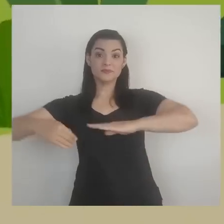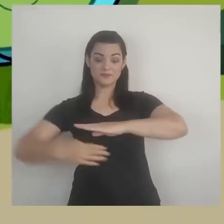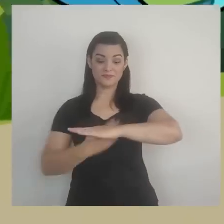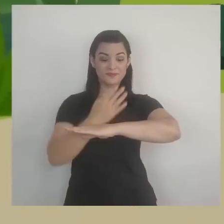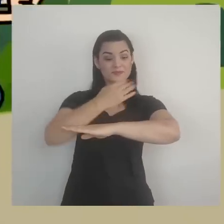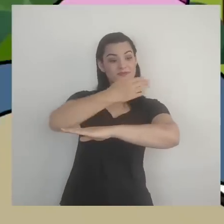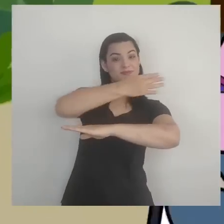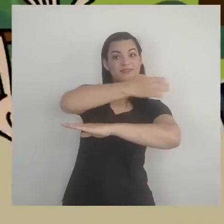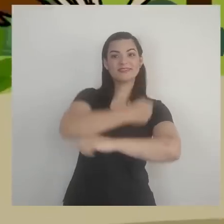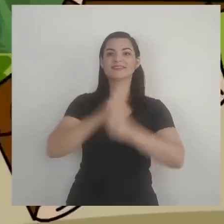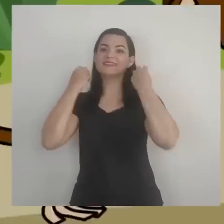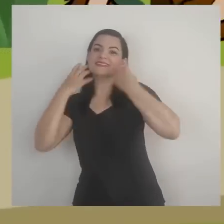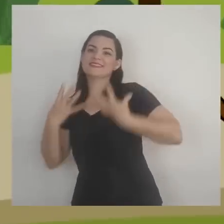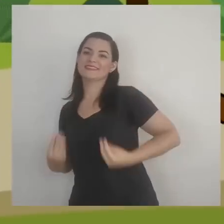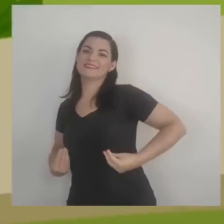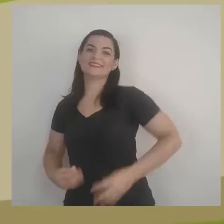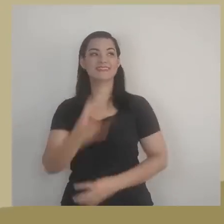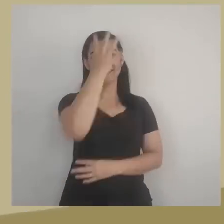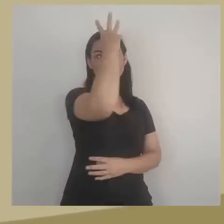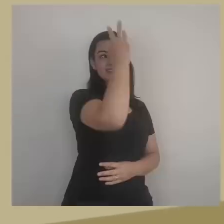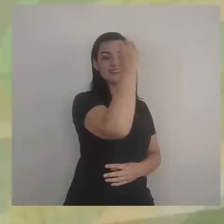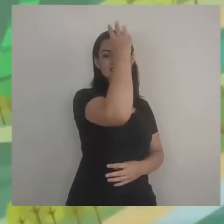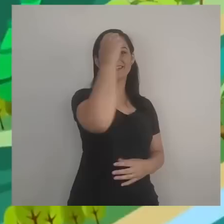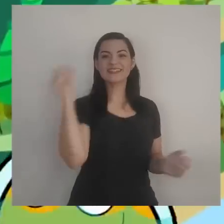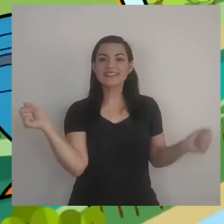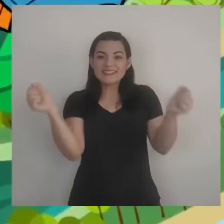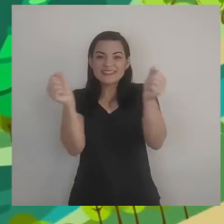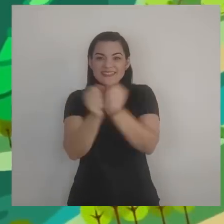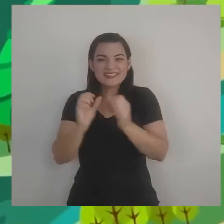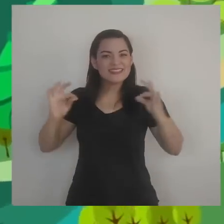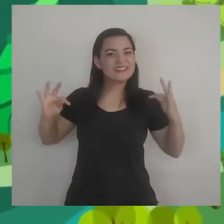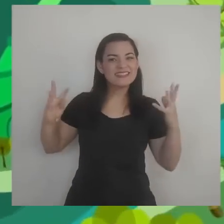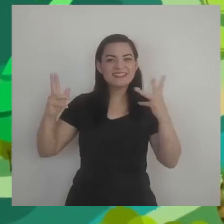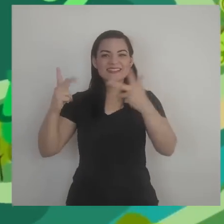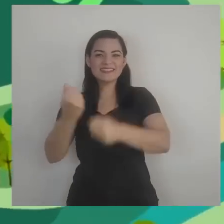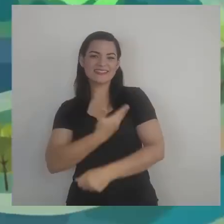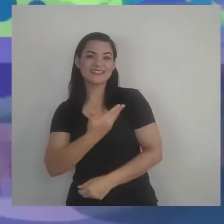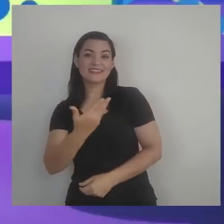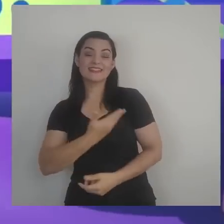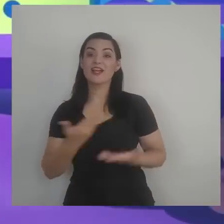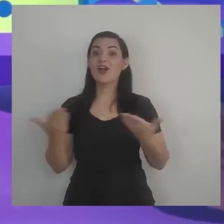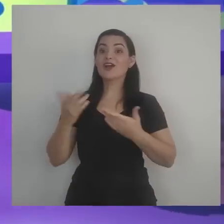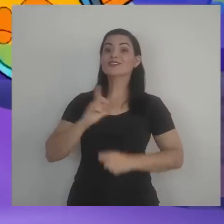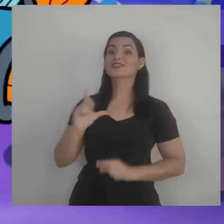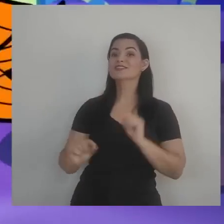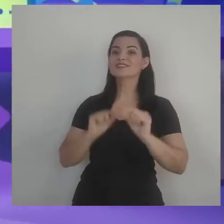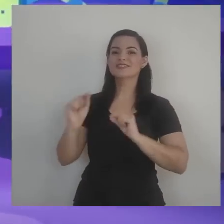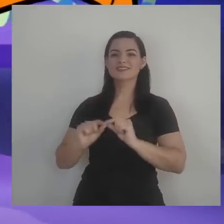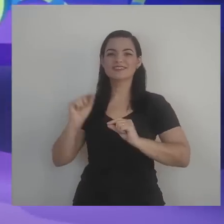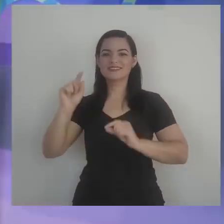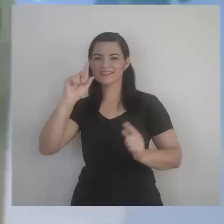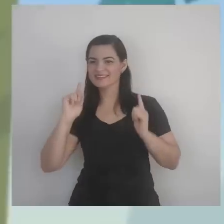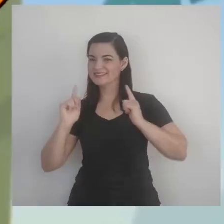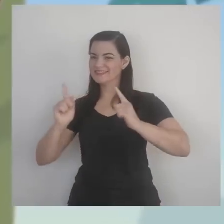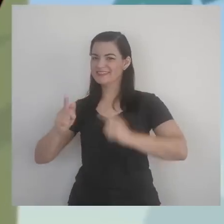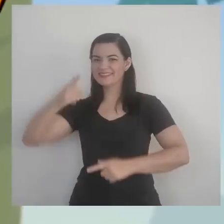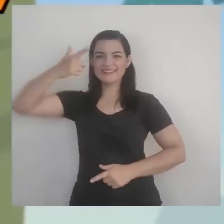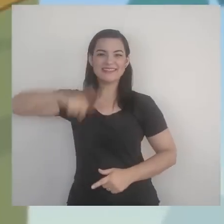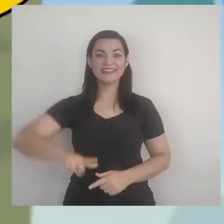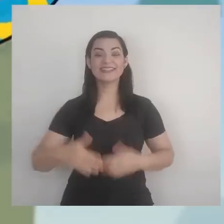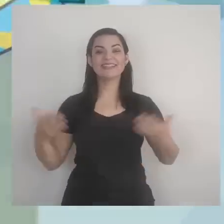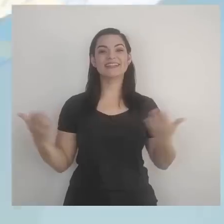Peixonauta, Marina e Zico, juntos com tantos amigos. Hoje tem mais uma